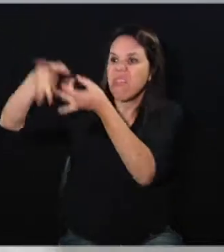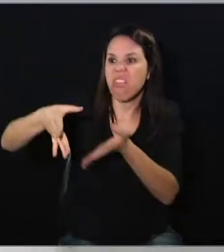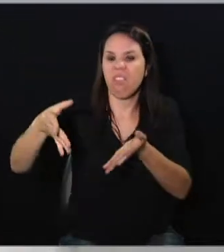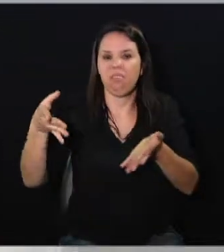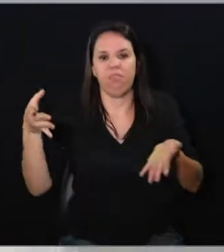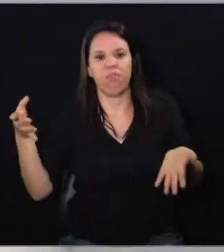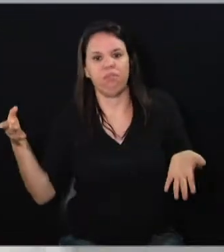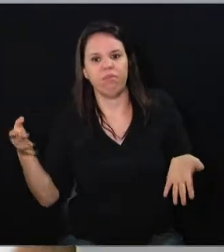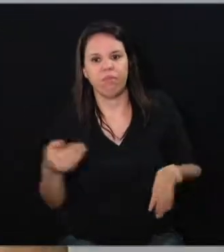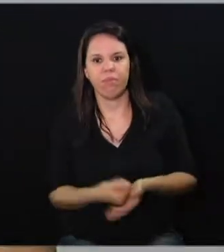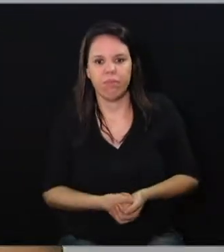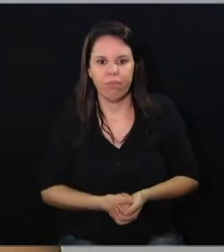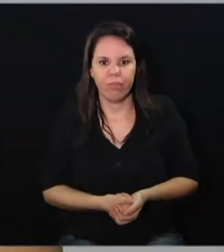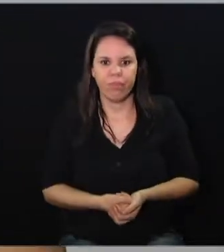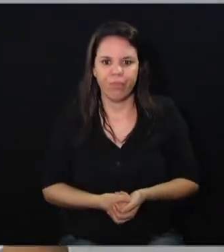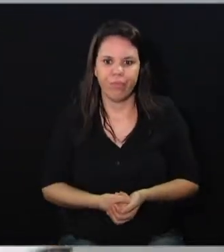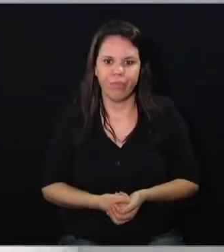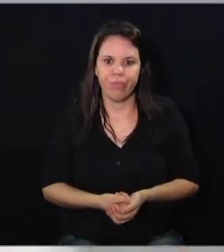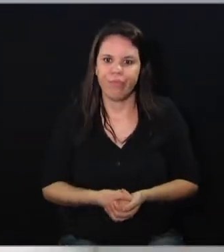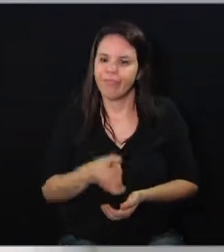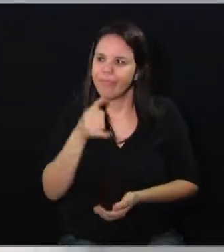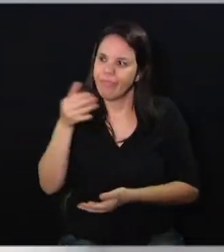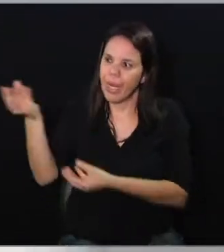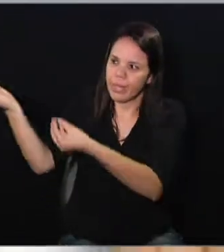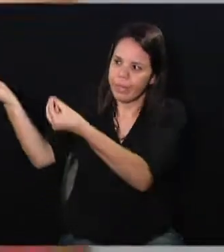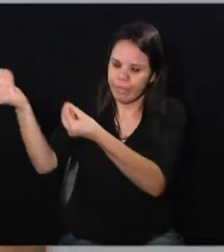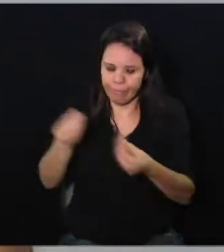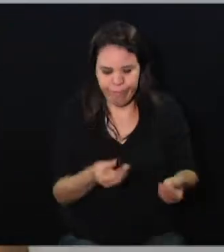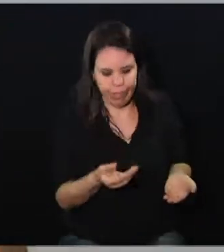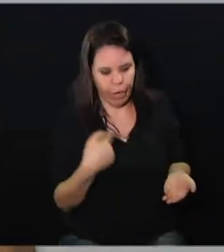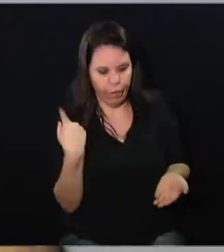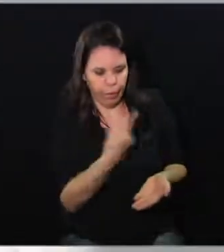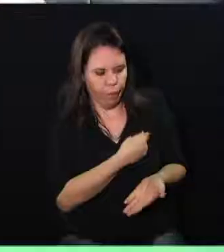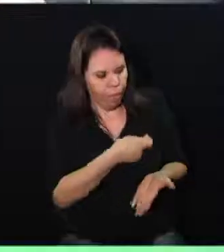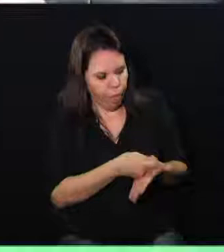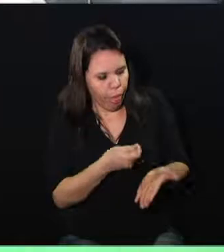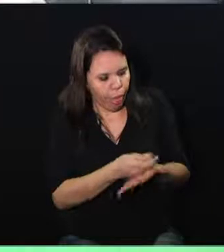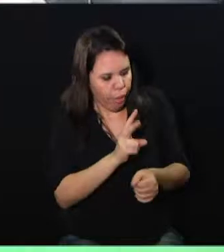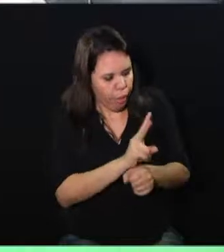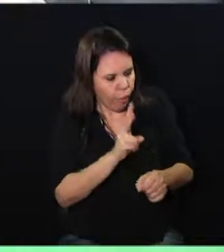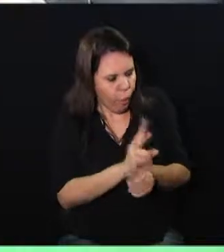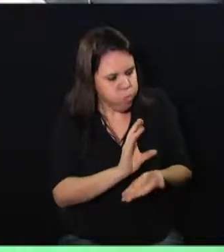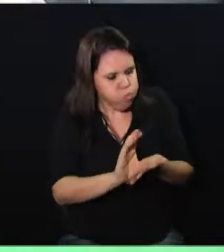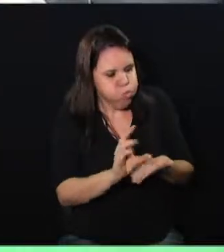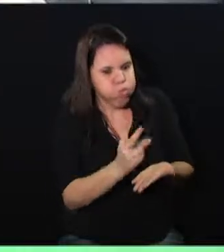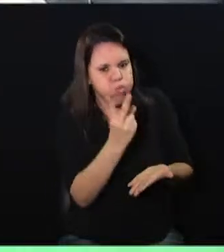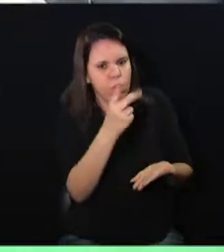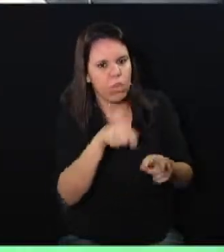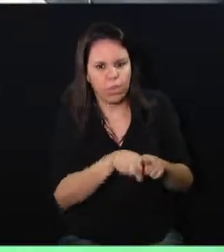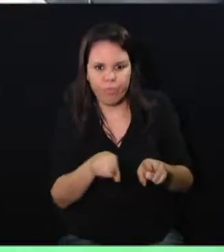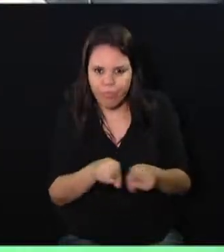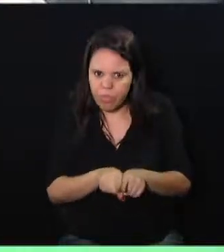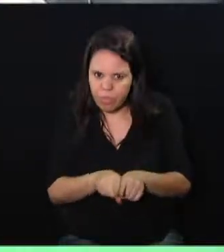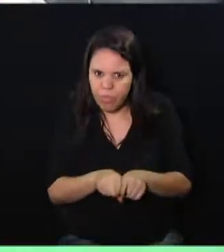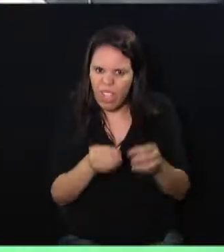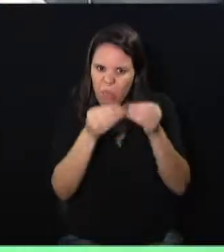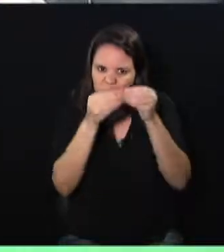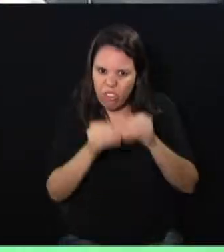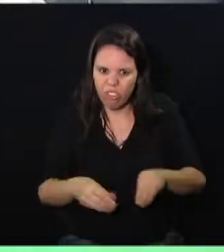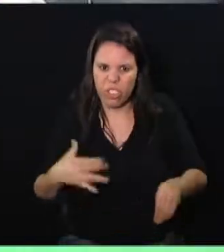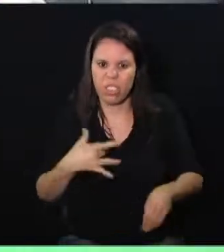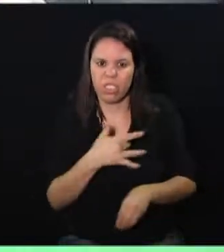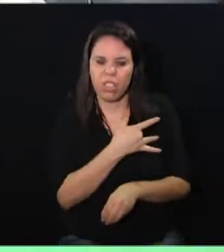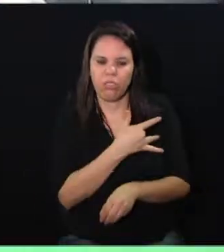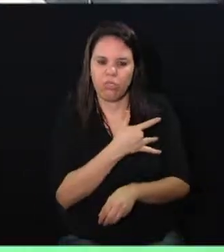aqui. Então elas delegam para a gente a responsabilidade delas do custo. Abandono que afeta a saúde dos bichanos, já